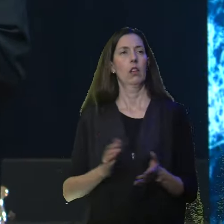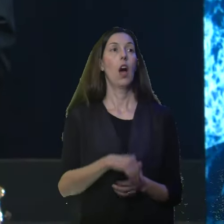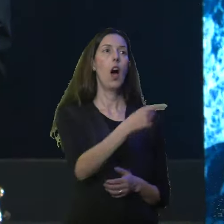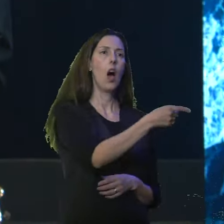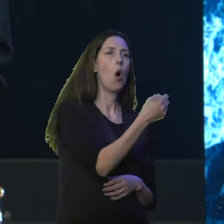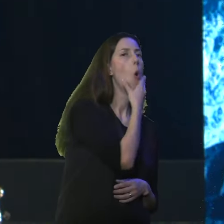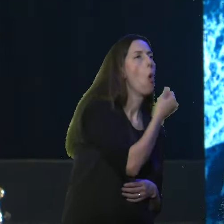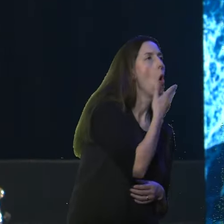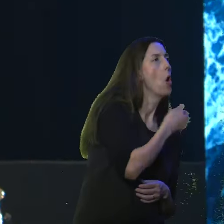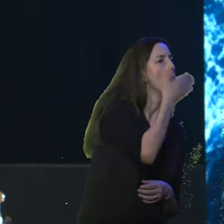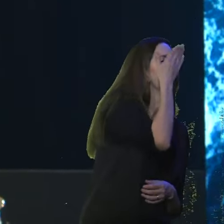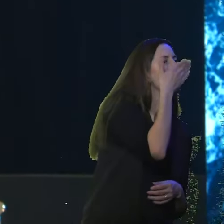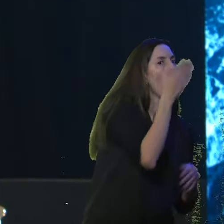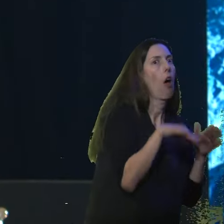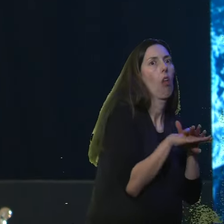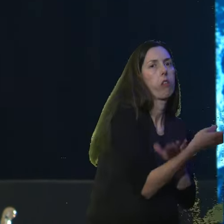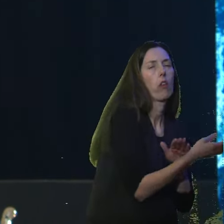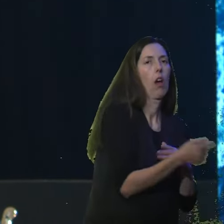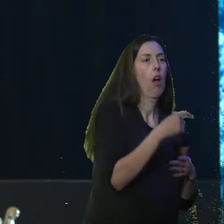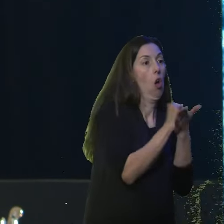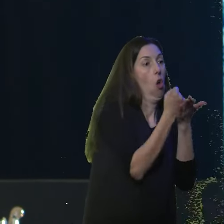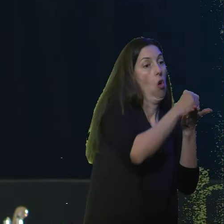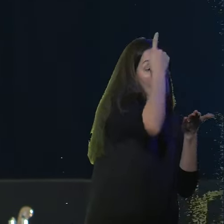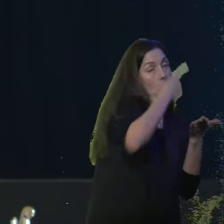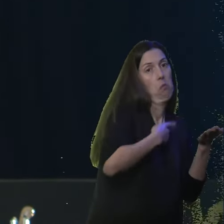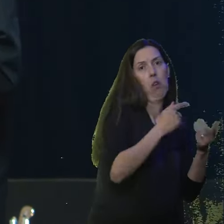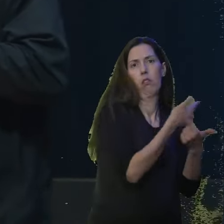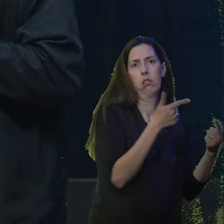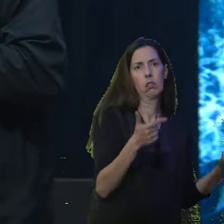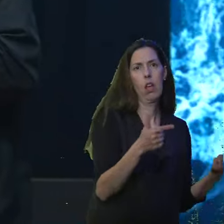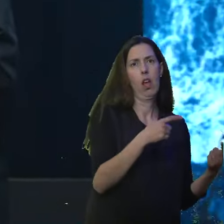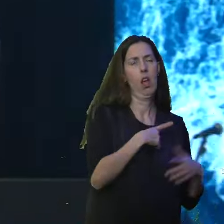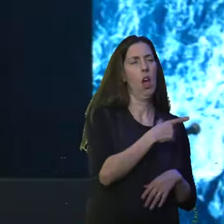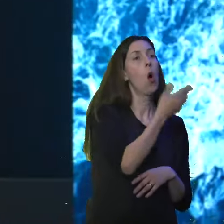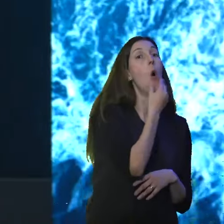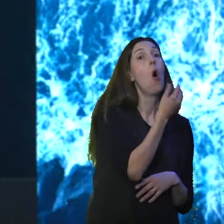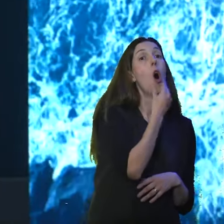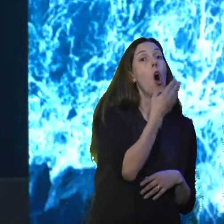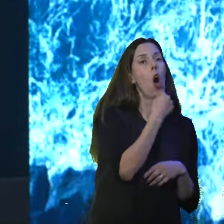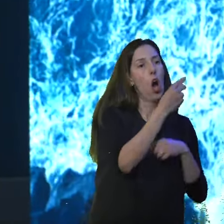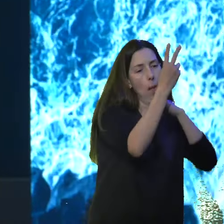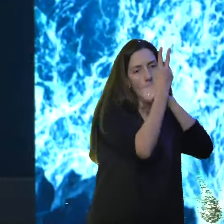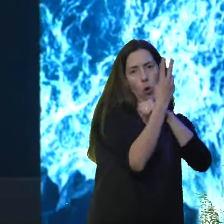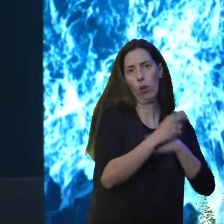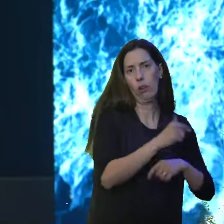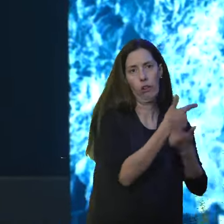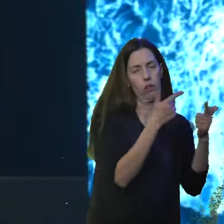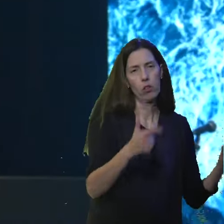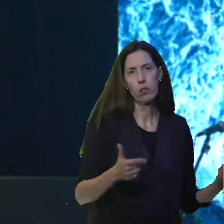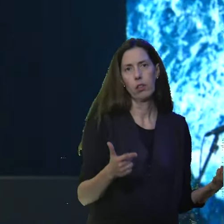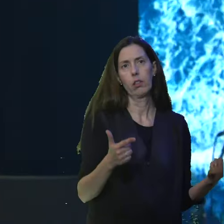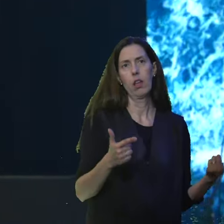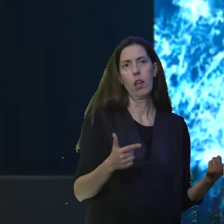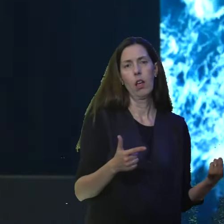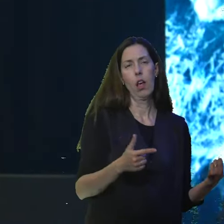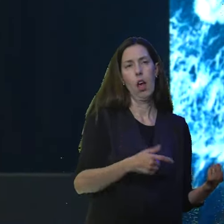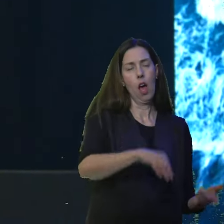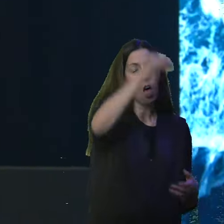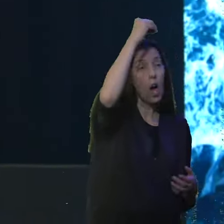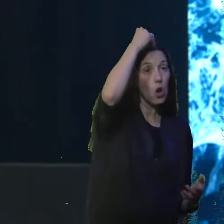se eles não conseguem se controlar, se eles não conseguem se cuidar, e a culpa de qualquer abuso,